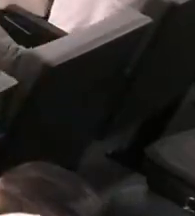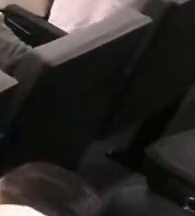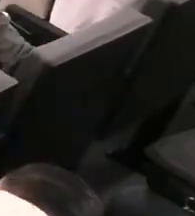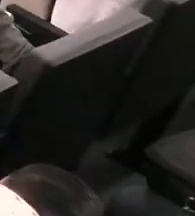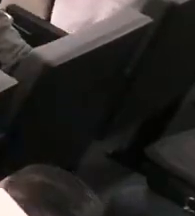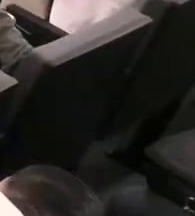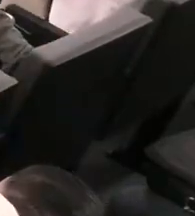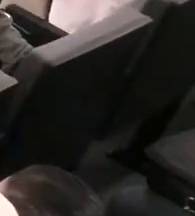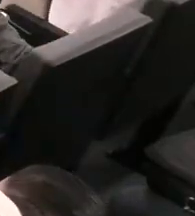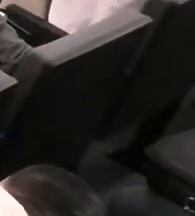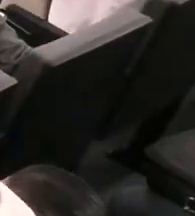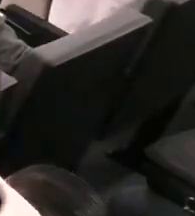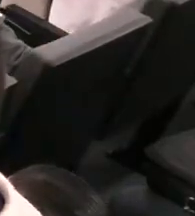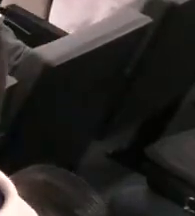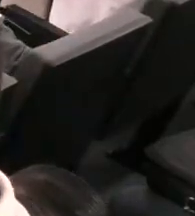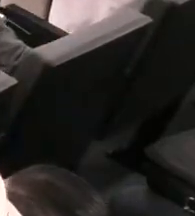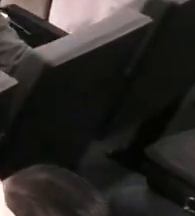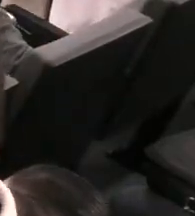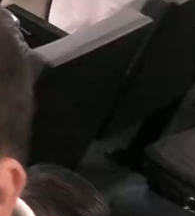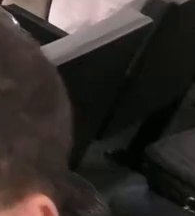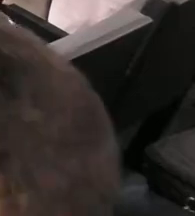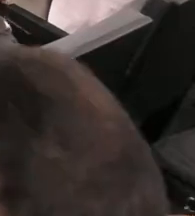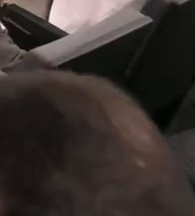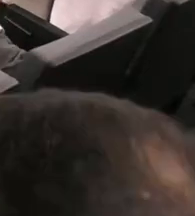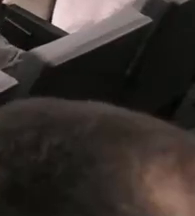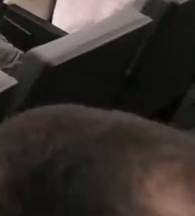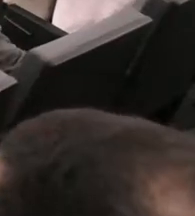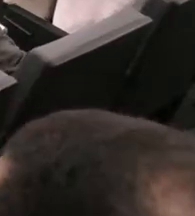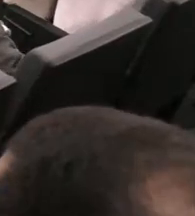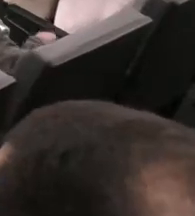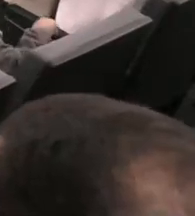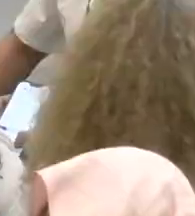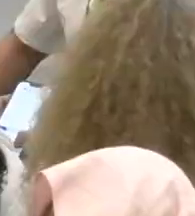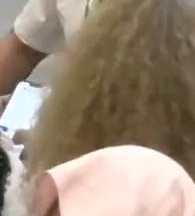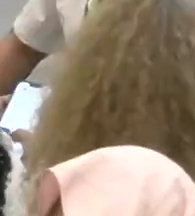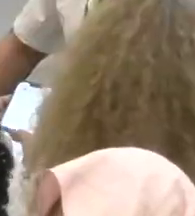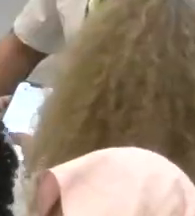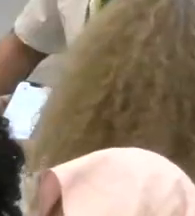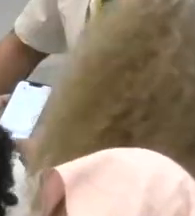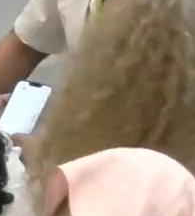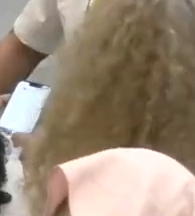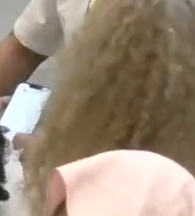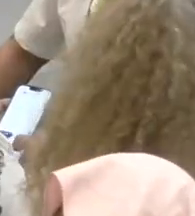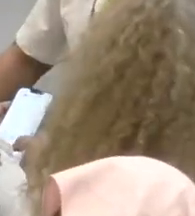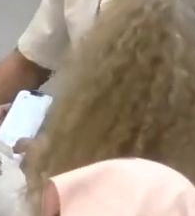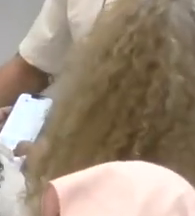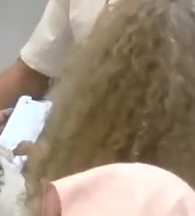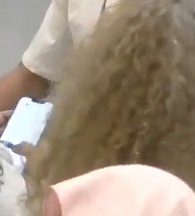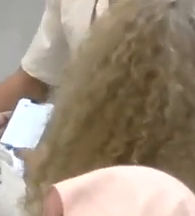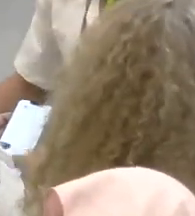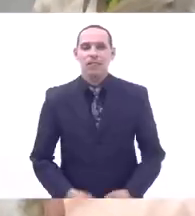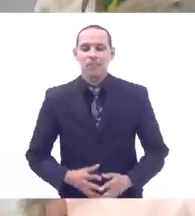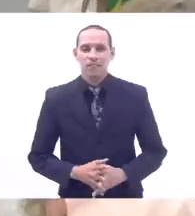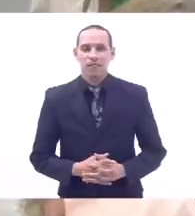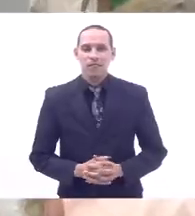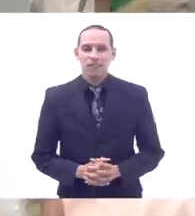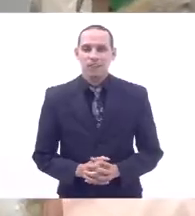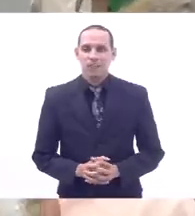distante, né? Eu fiquei, mas aos poucos a gente foi pegando intimidade. É importante para que todos pudessem ouvir, né?